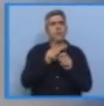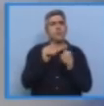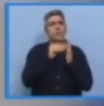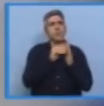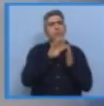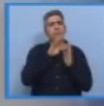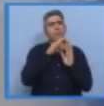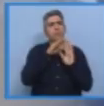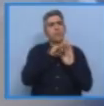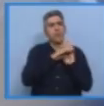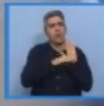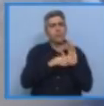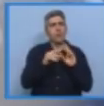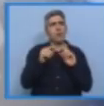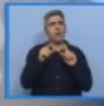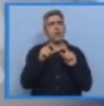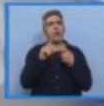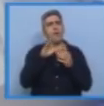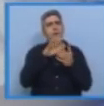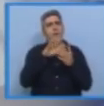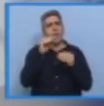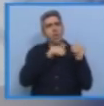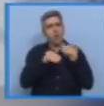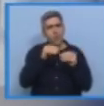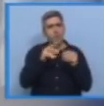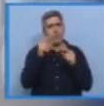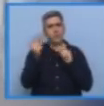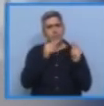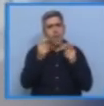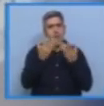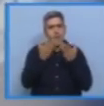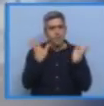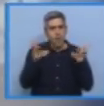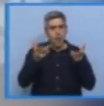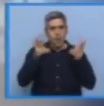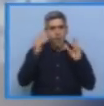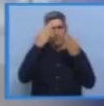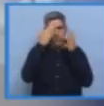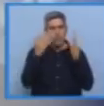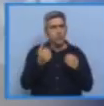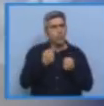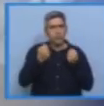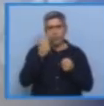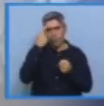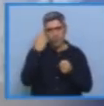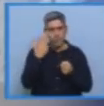seu programa eleitoral e permitem um debate aberto e livre e democrático em torno desta questão? Não consigo compreender.